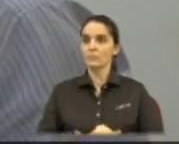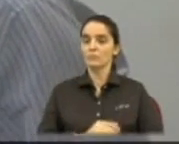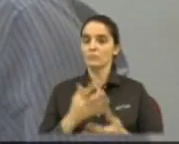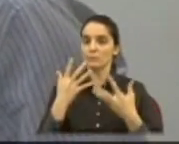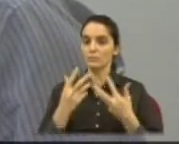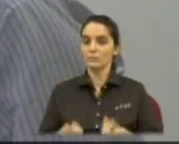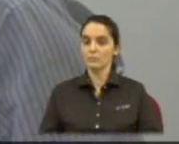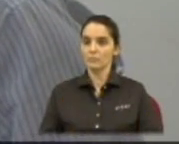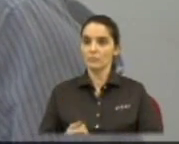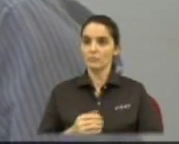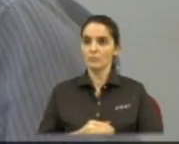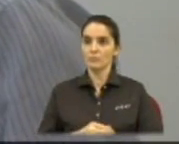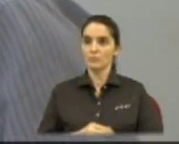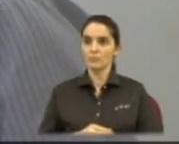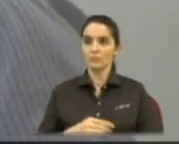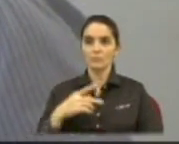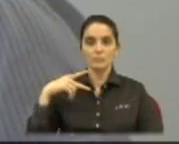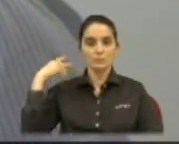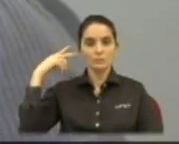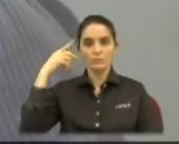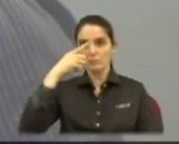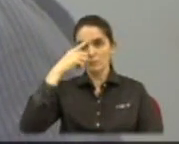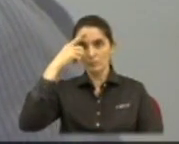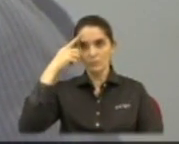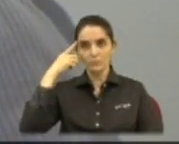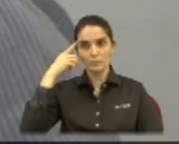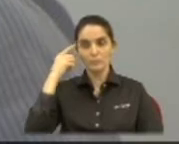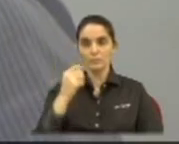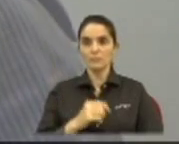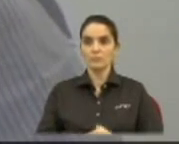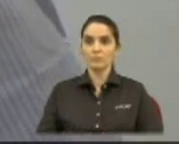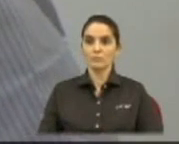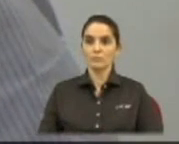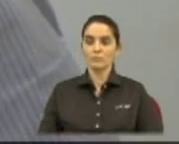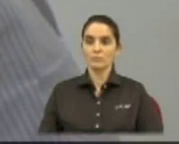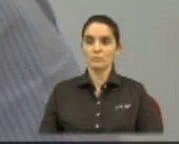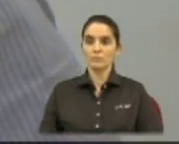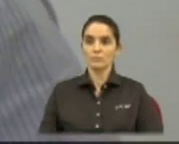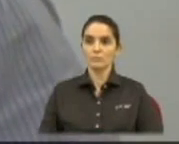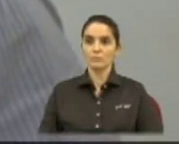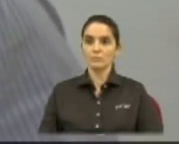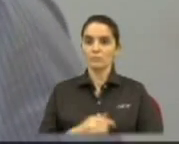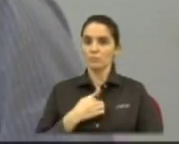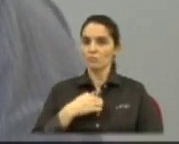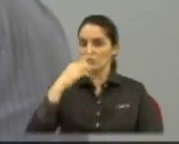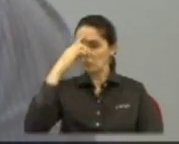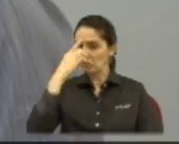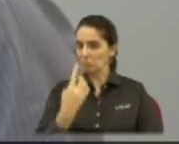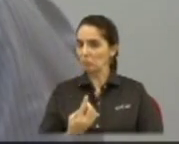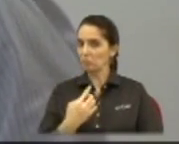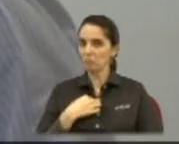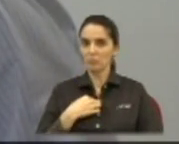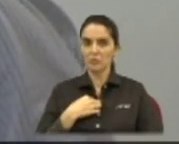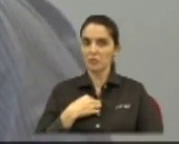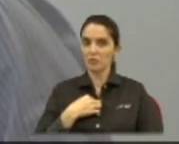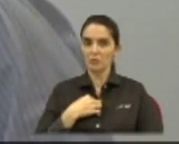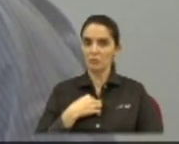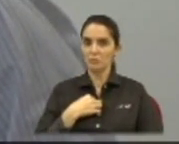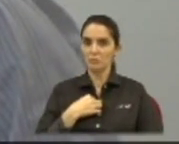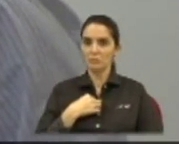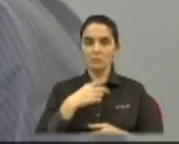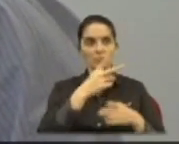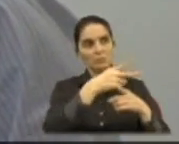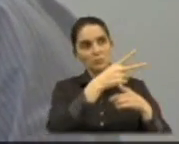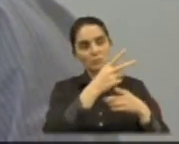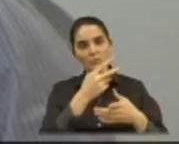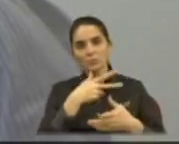autorizasse que o vereador Wilson colocasse um outro contexto a respeito da fala, porque eu estou em dúvida, que não havia visto, e eu gostaria, por favor, que